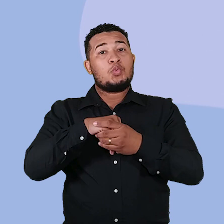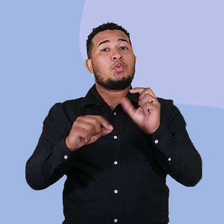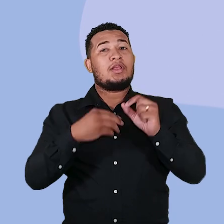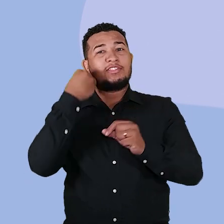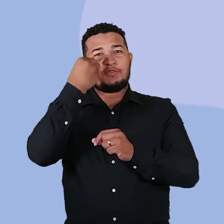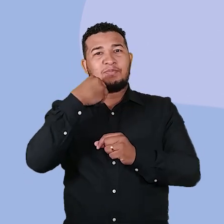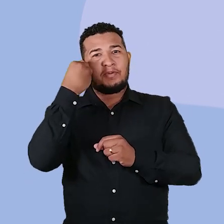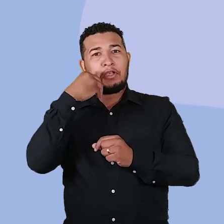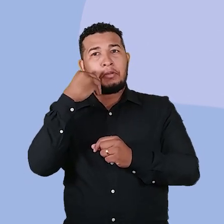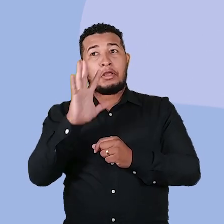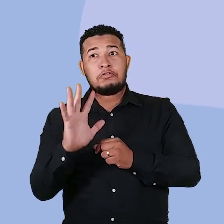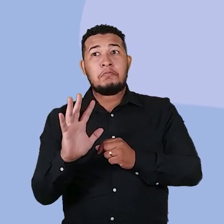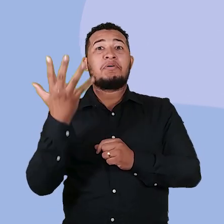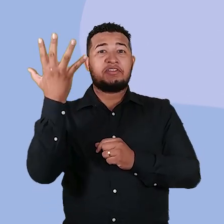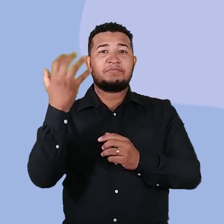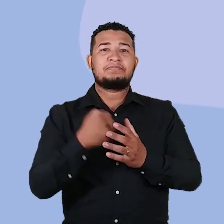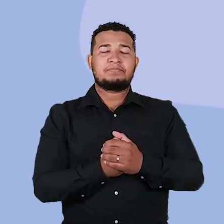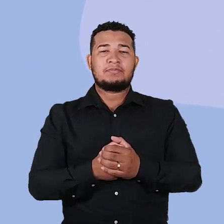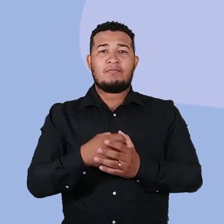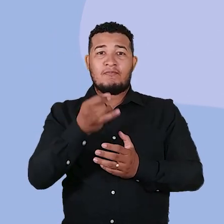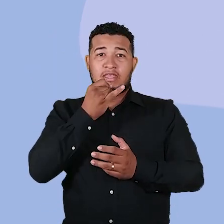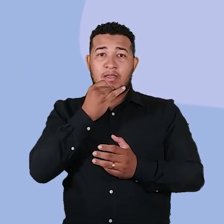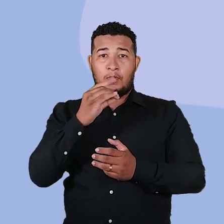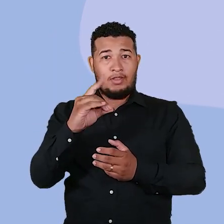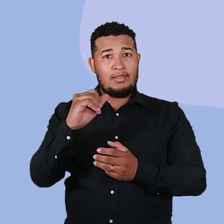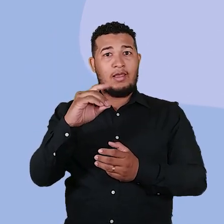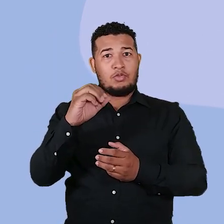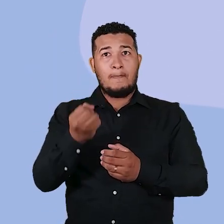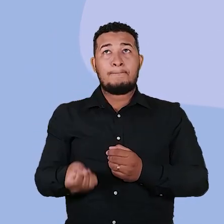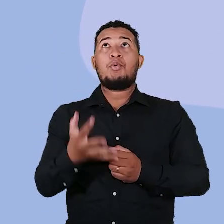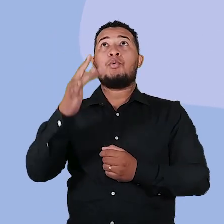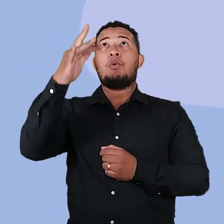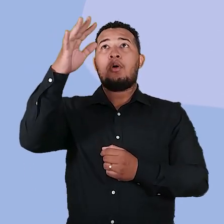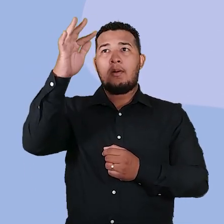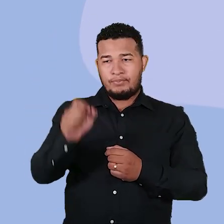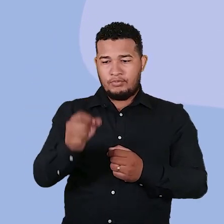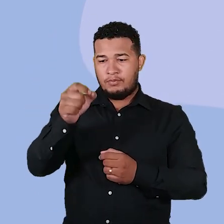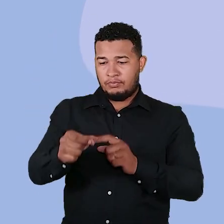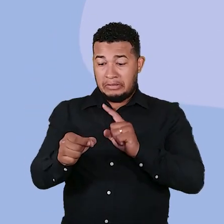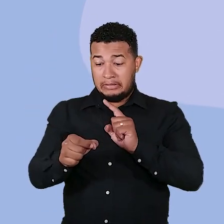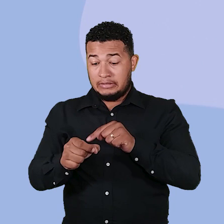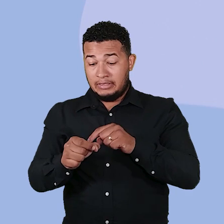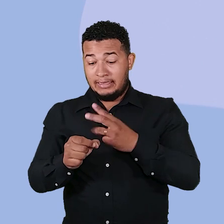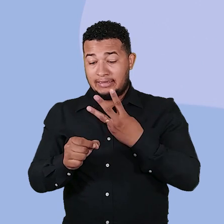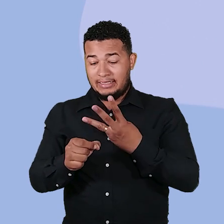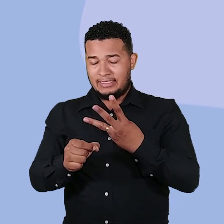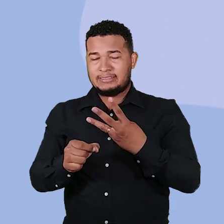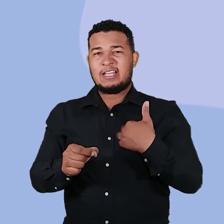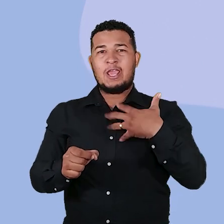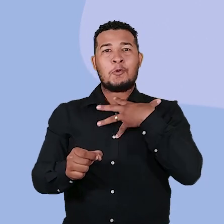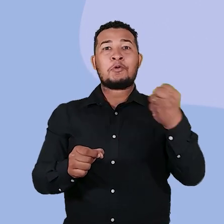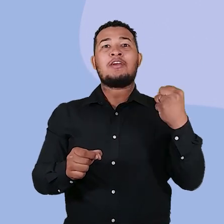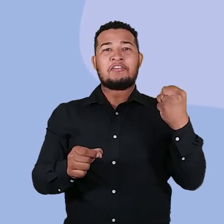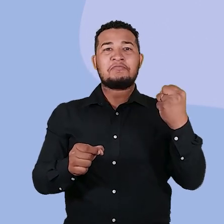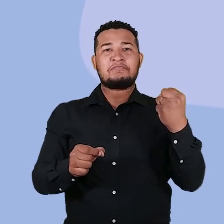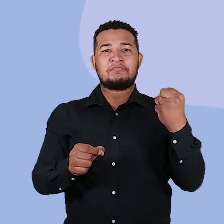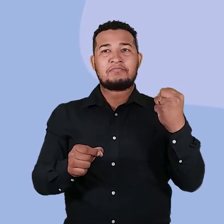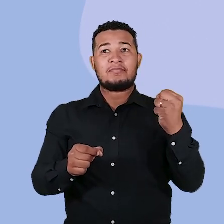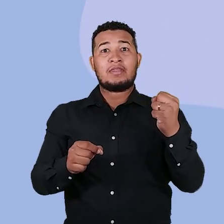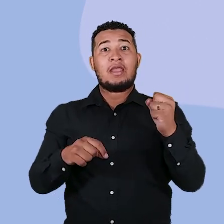aleatório um exemplo ao lançar o w você ganha se caiu três na face